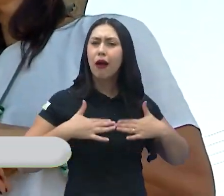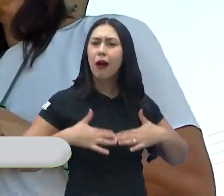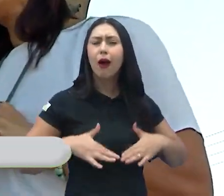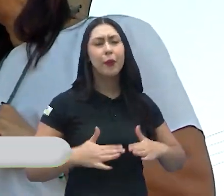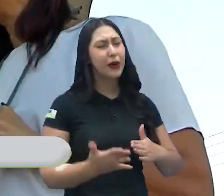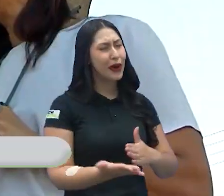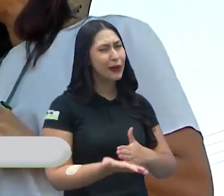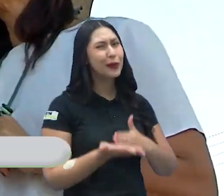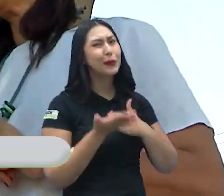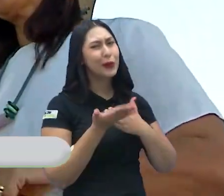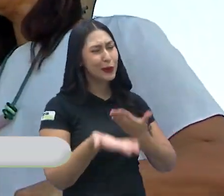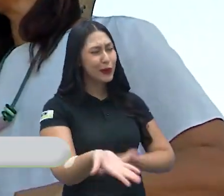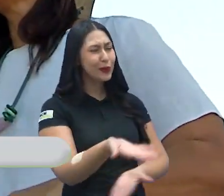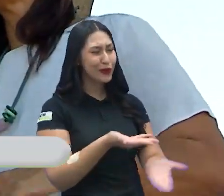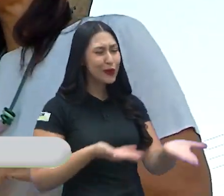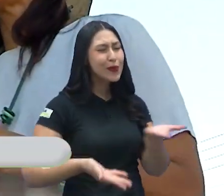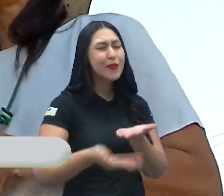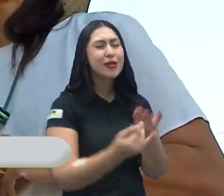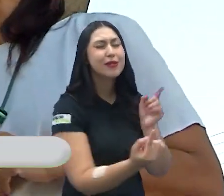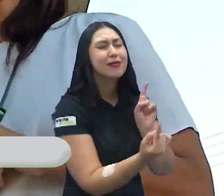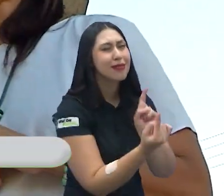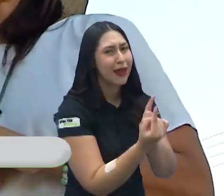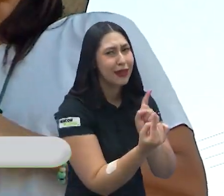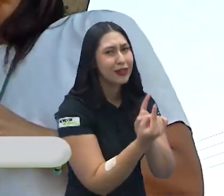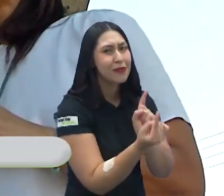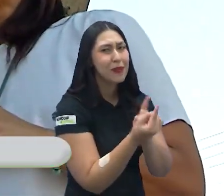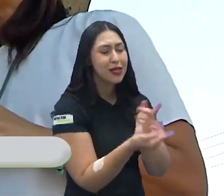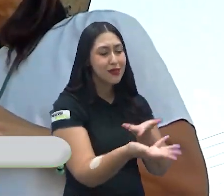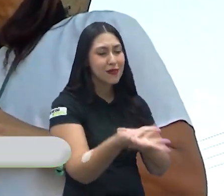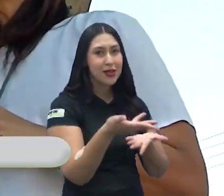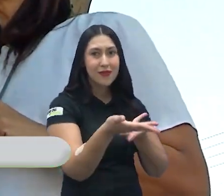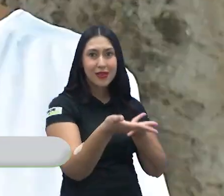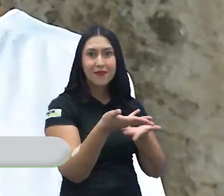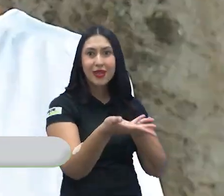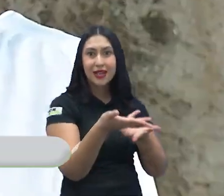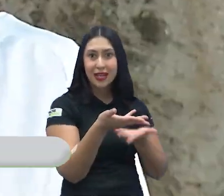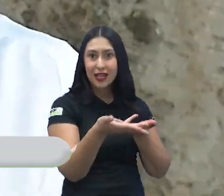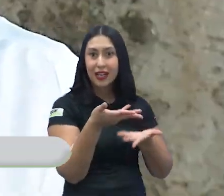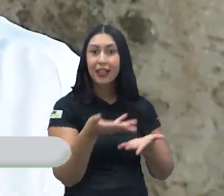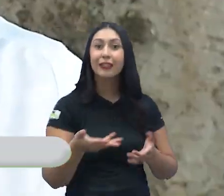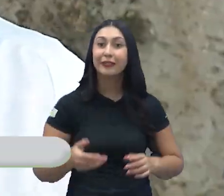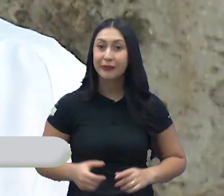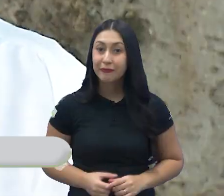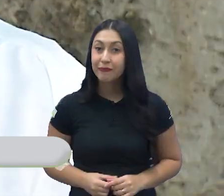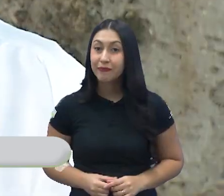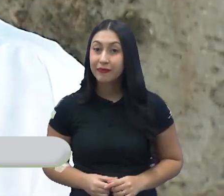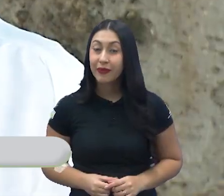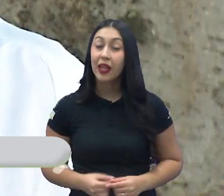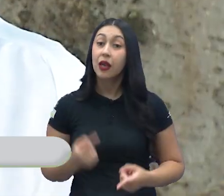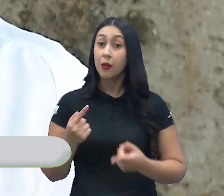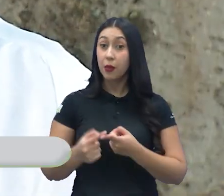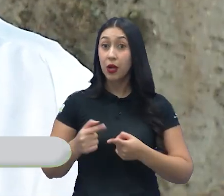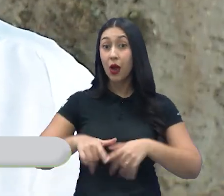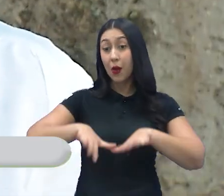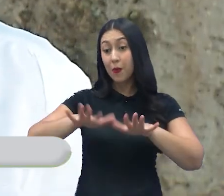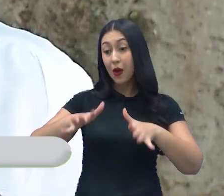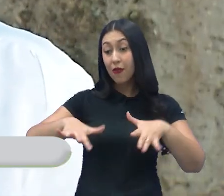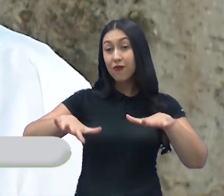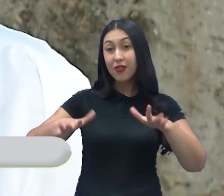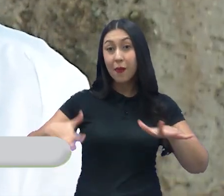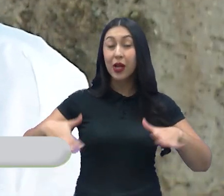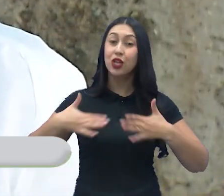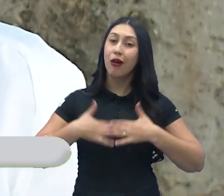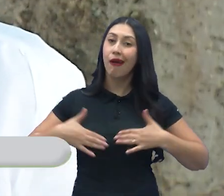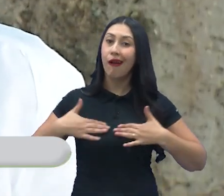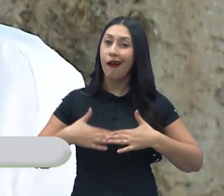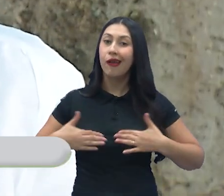facilidade no atendimento e na relação com as clientes. Porque o fleumático, ele gosta de